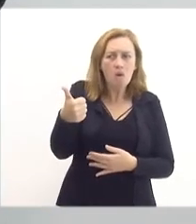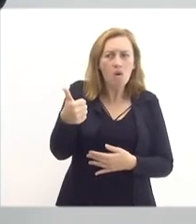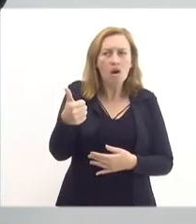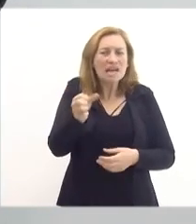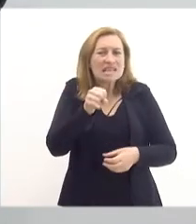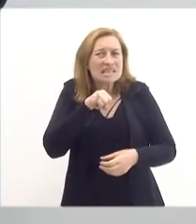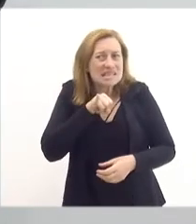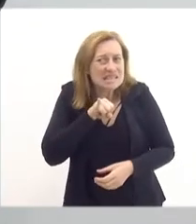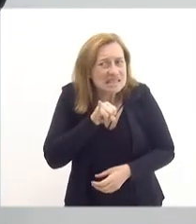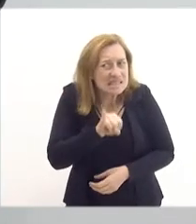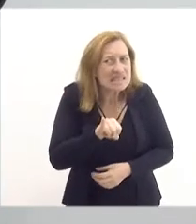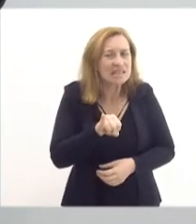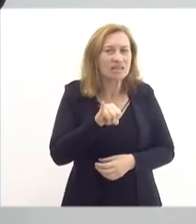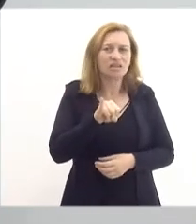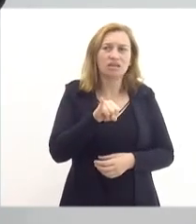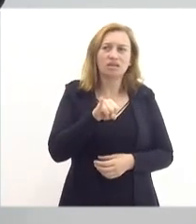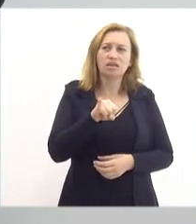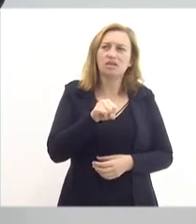caberia